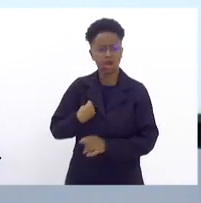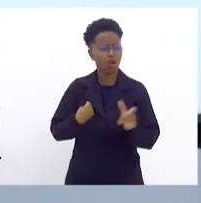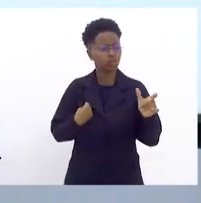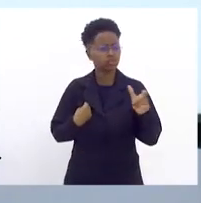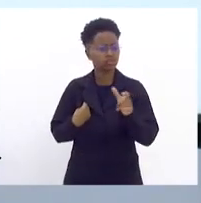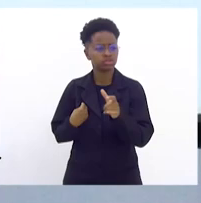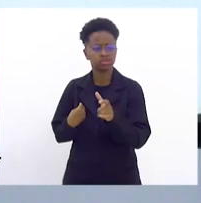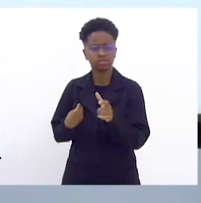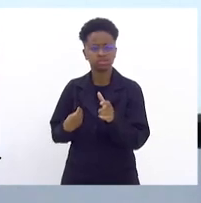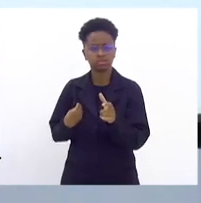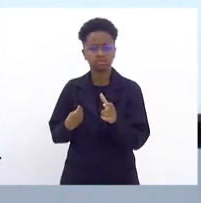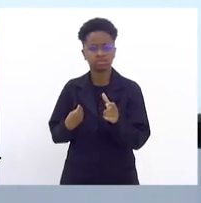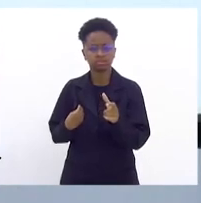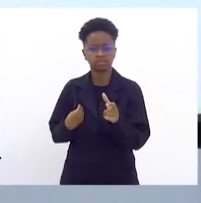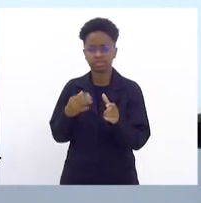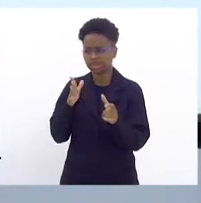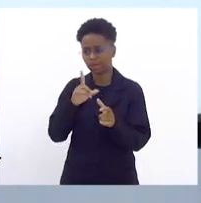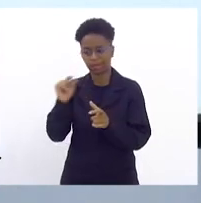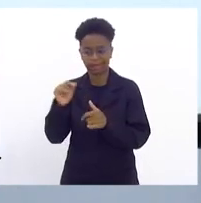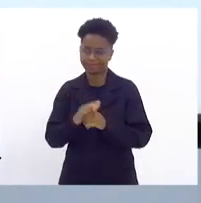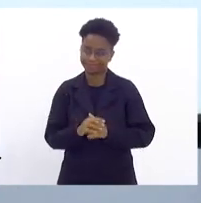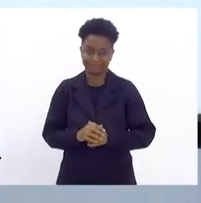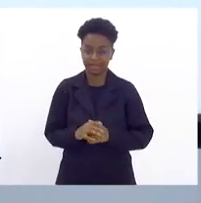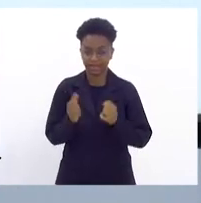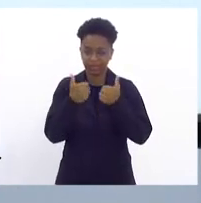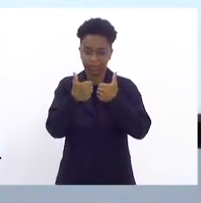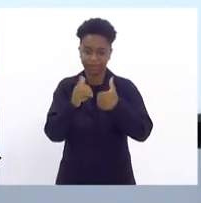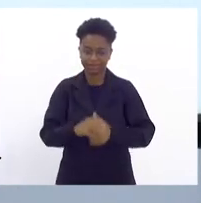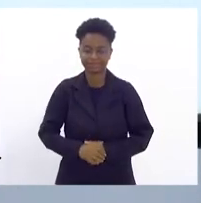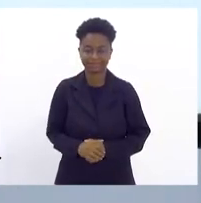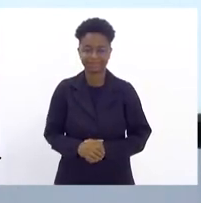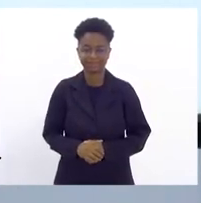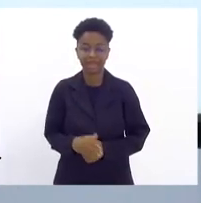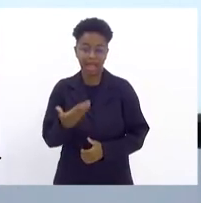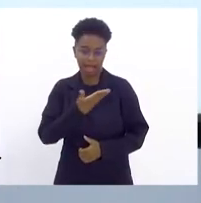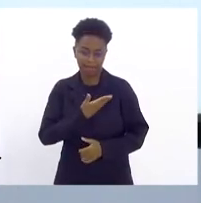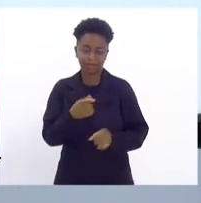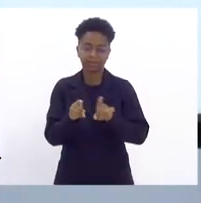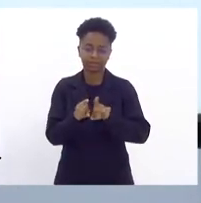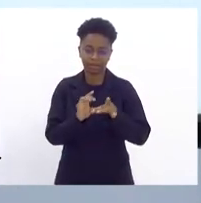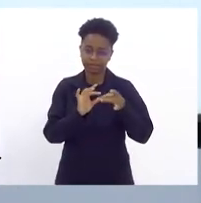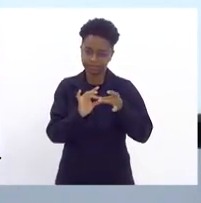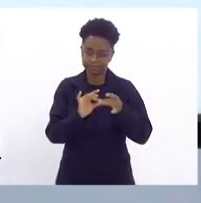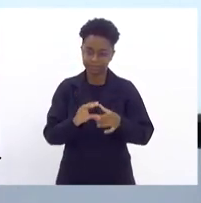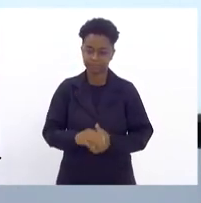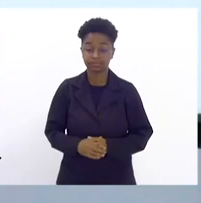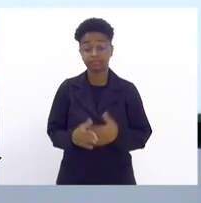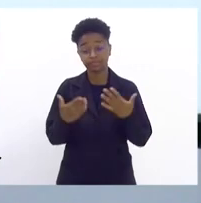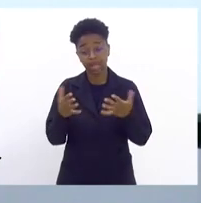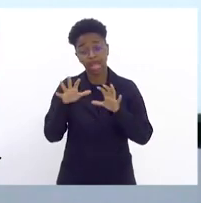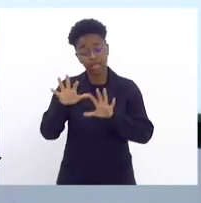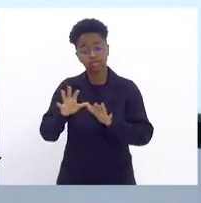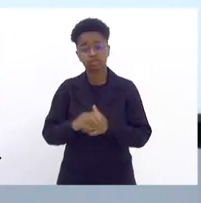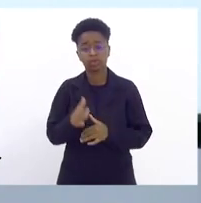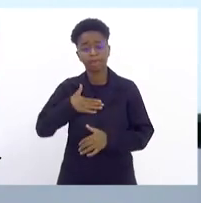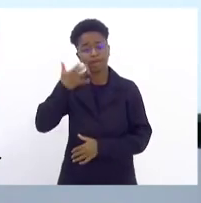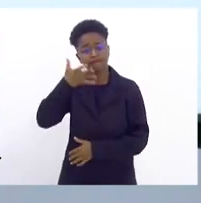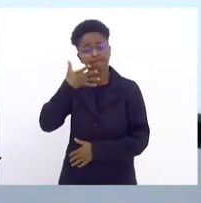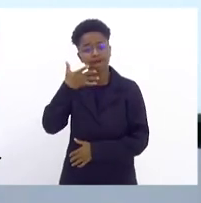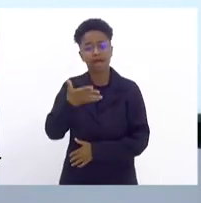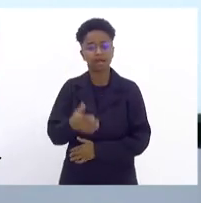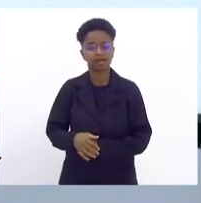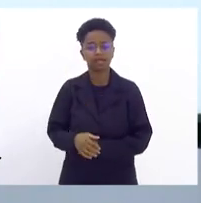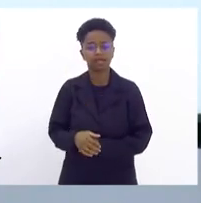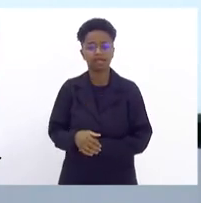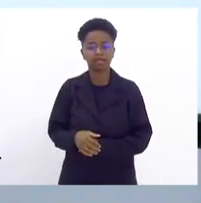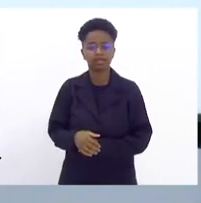o bichão já vou mas tá bom me chamo amigão parceirão Então é isso gente essa minha fala aqui é